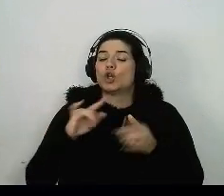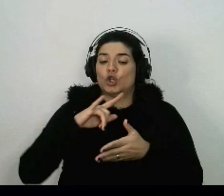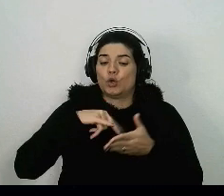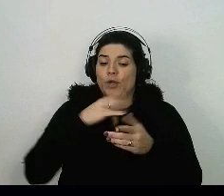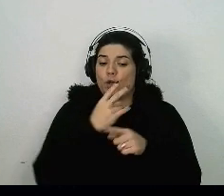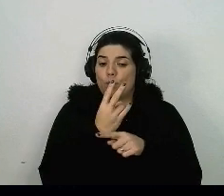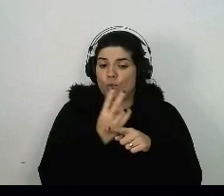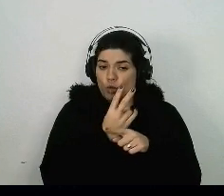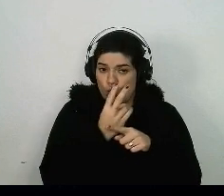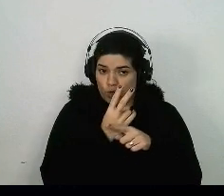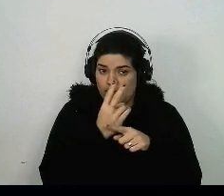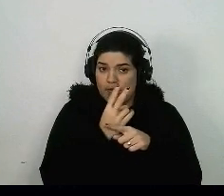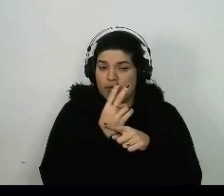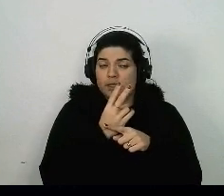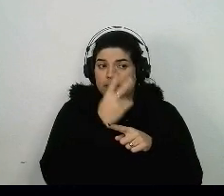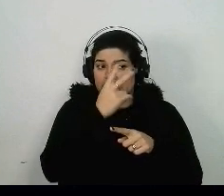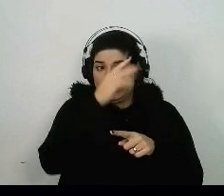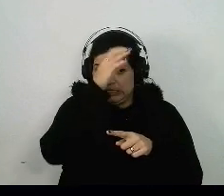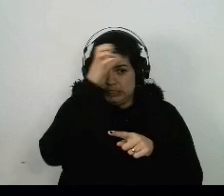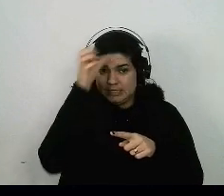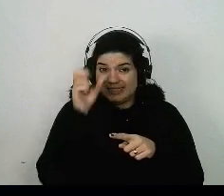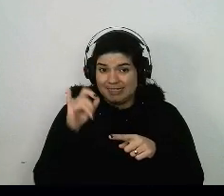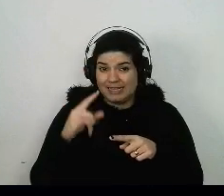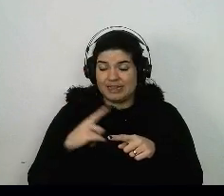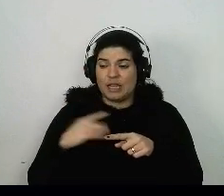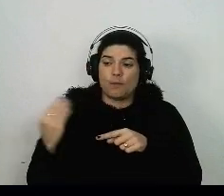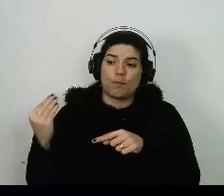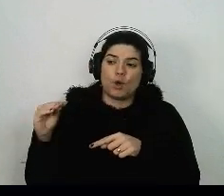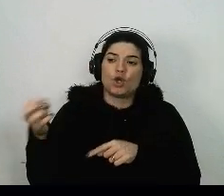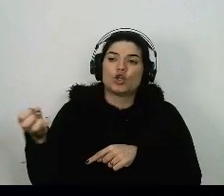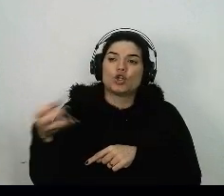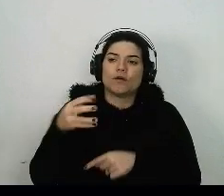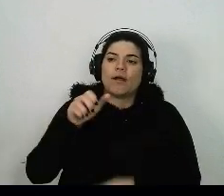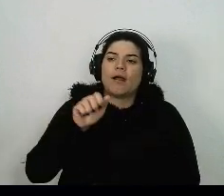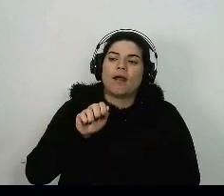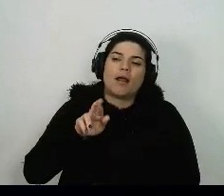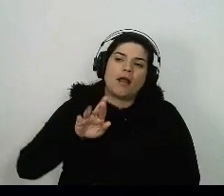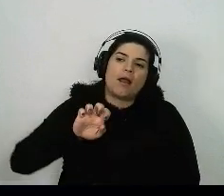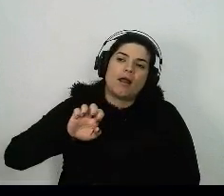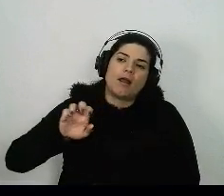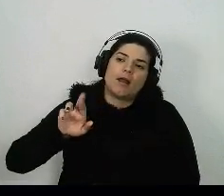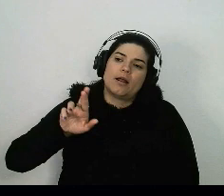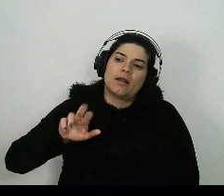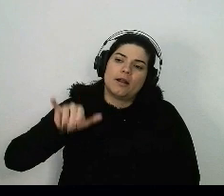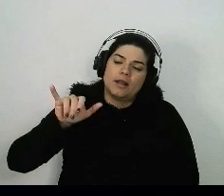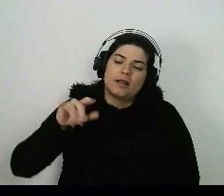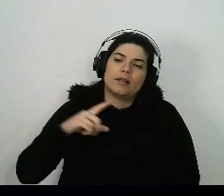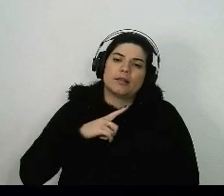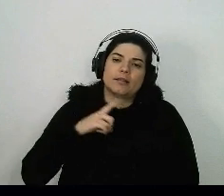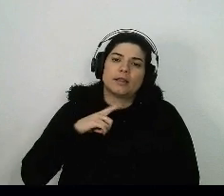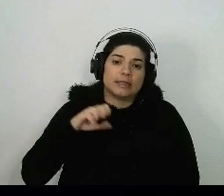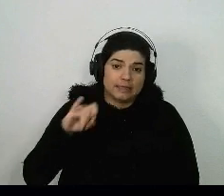ele existir, eu insiro um novo elemento no array. Caso ele não exista, eu insiro o documento todo.